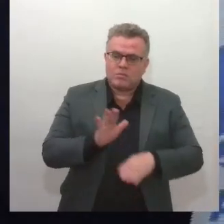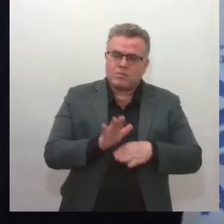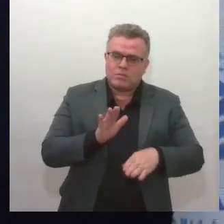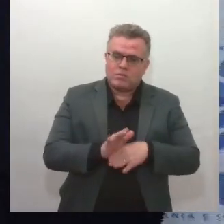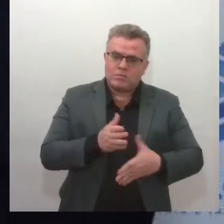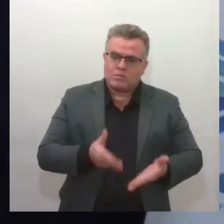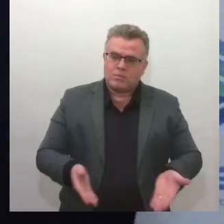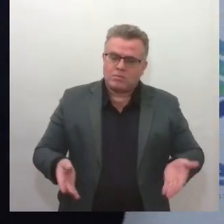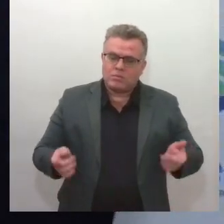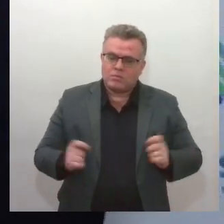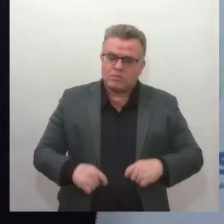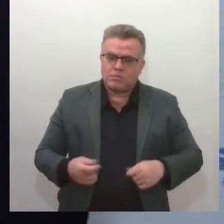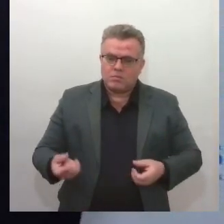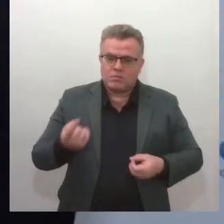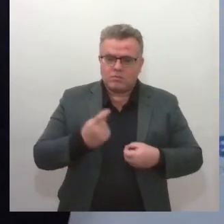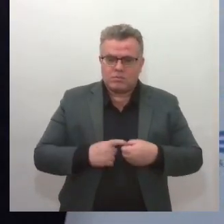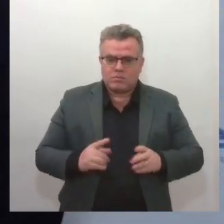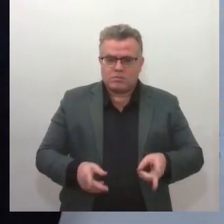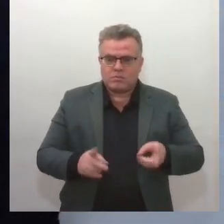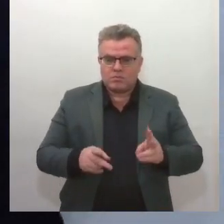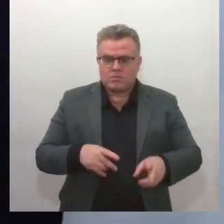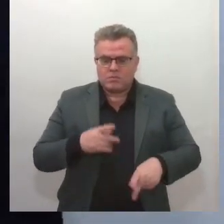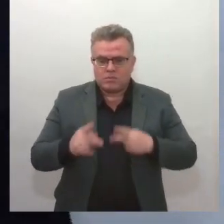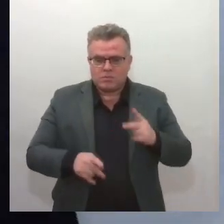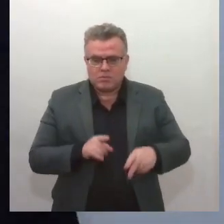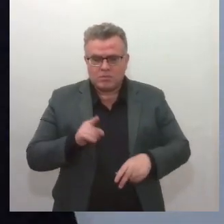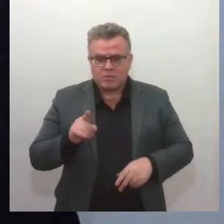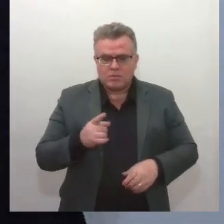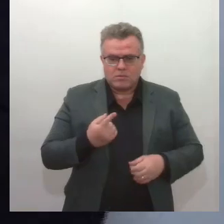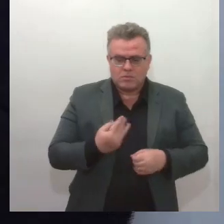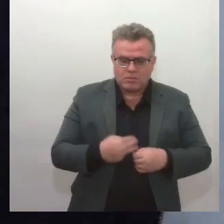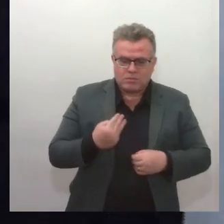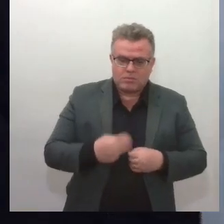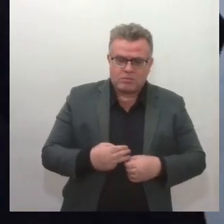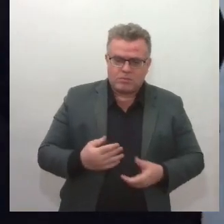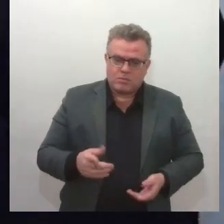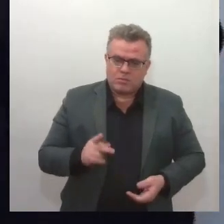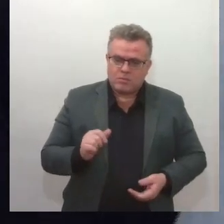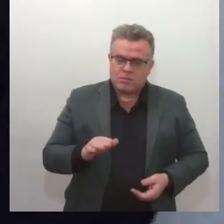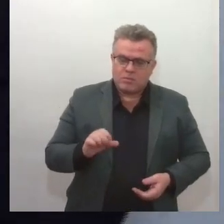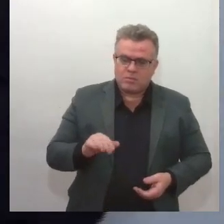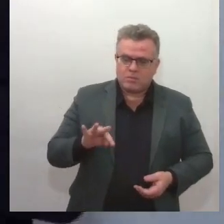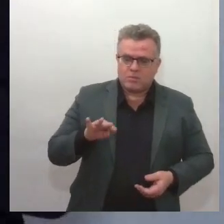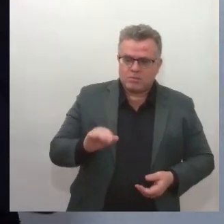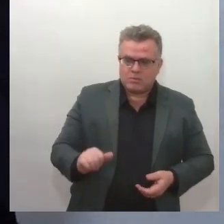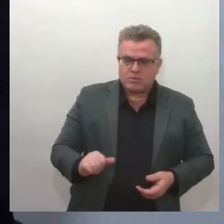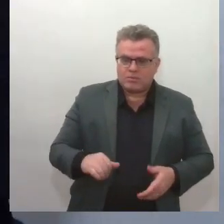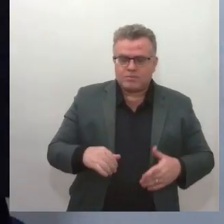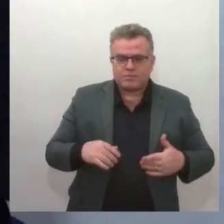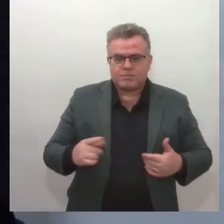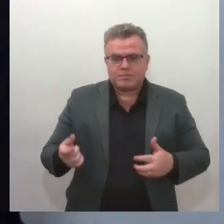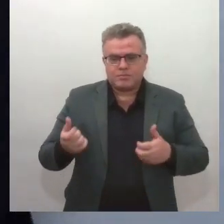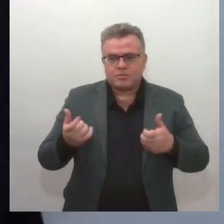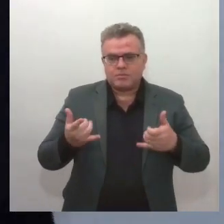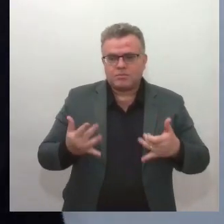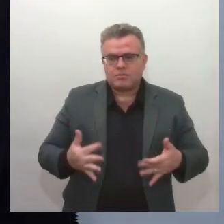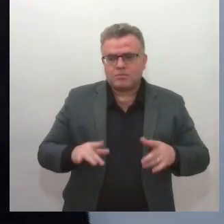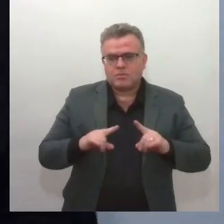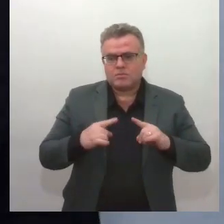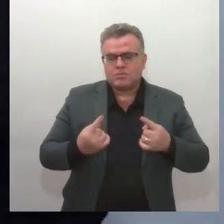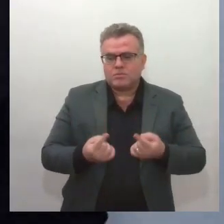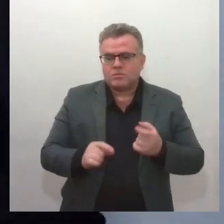do povo Fucaxó lá no município de Pacatuba. A senhora também falou no grande expediente a respeito de uma outra